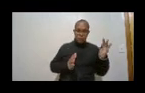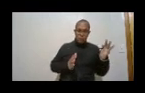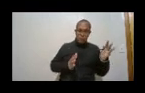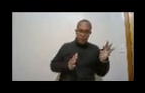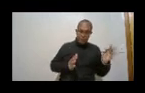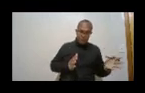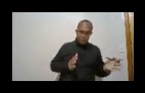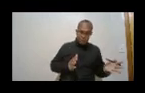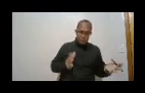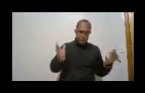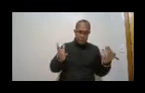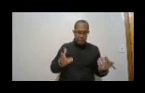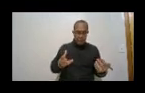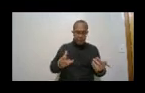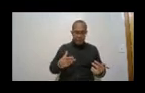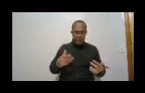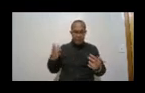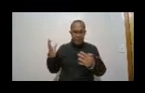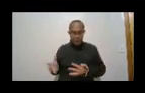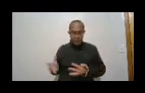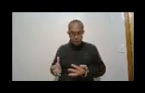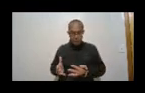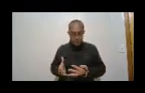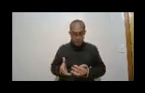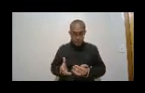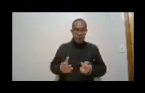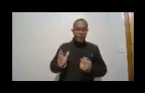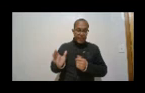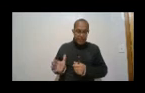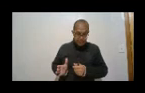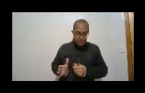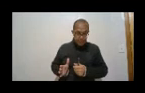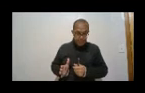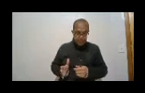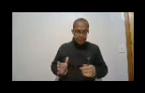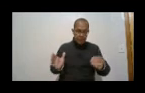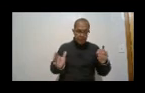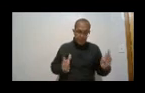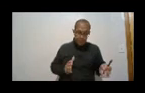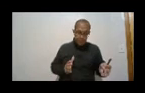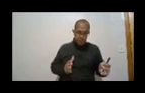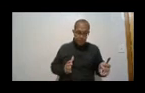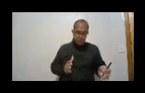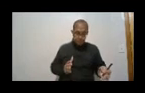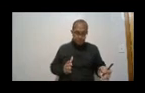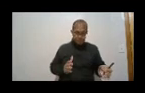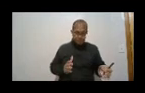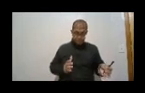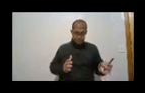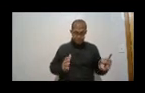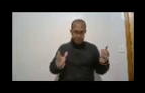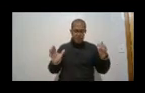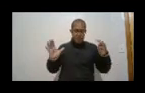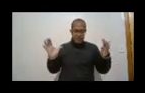que entrou lipossolúvel, deixar ela mais hidrossolúvel, para ela ser eliminada. Então, metabolismo fase